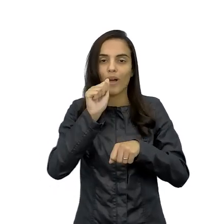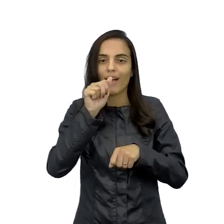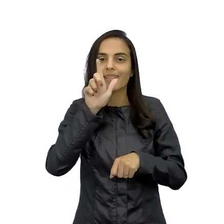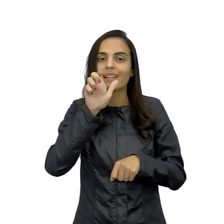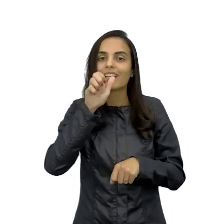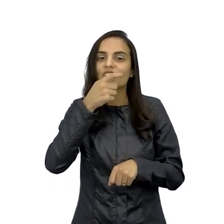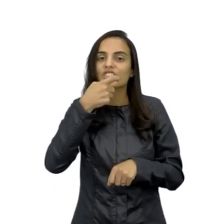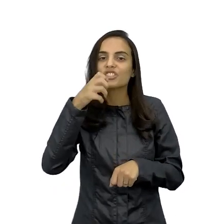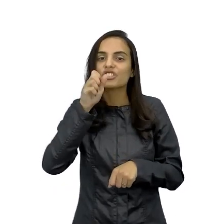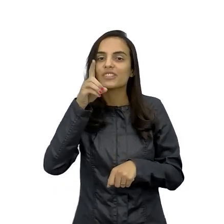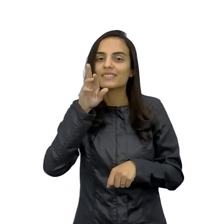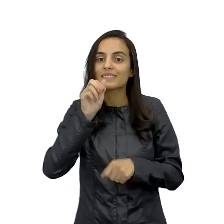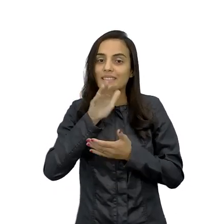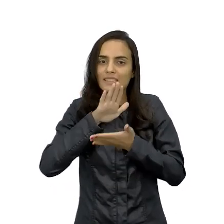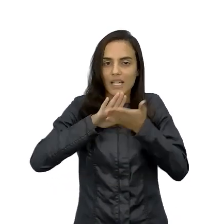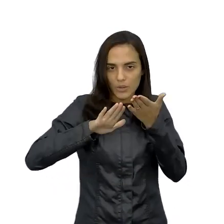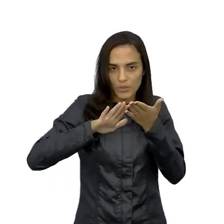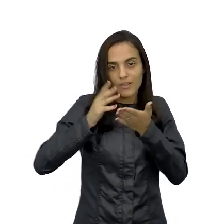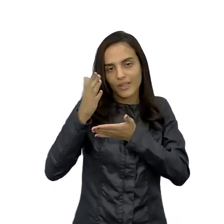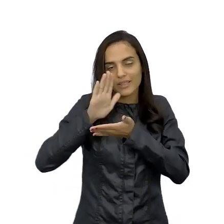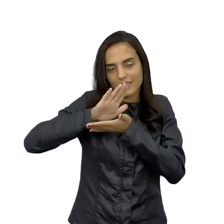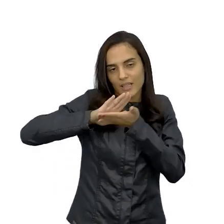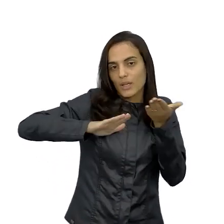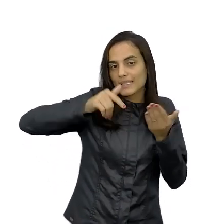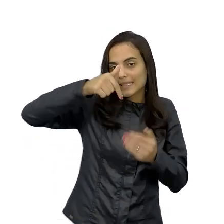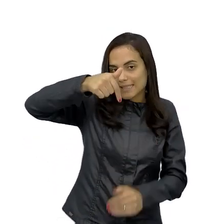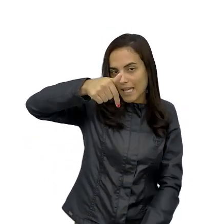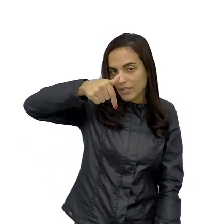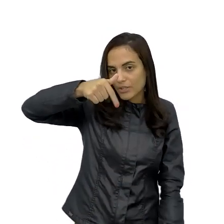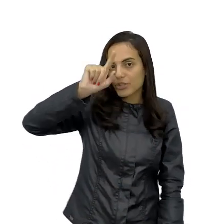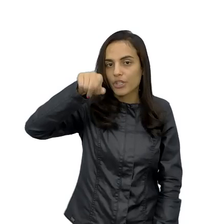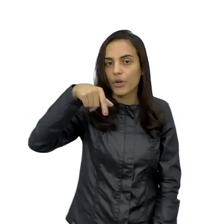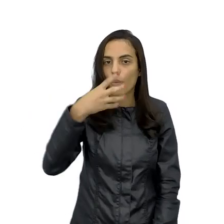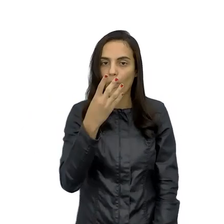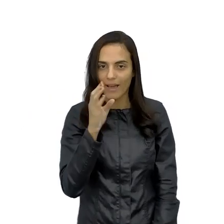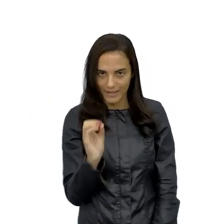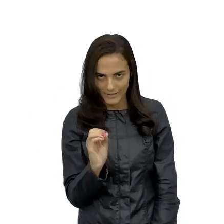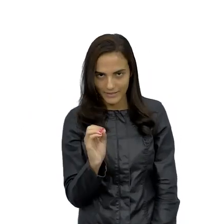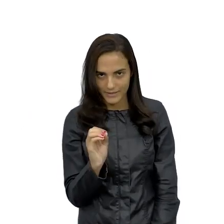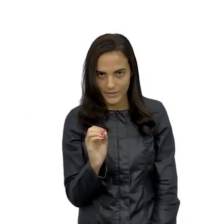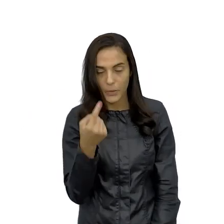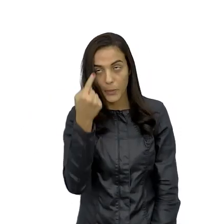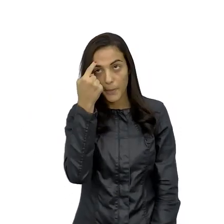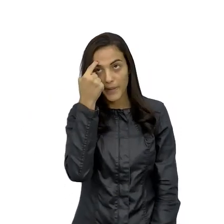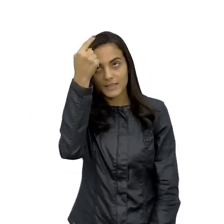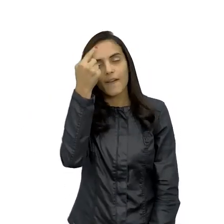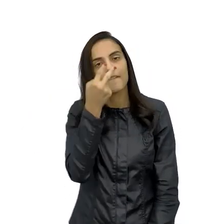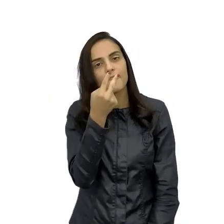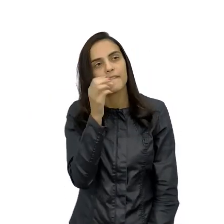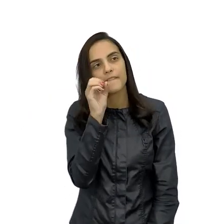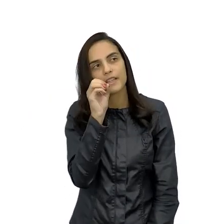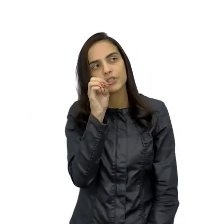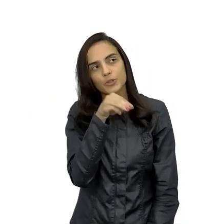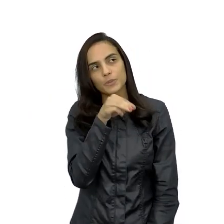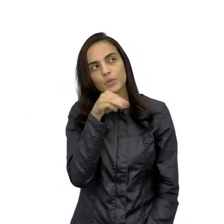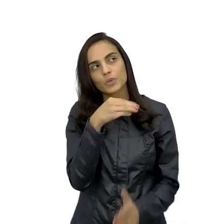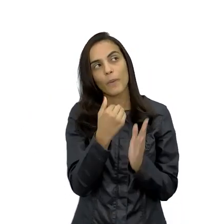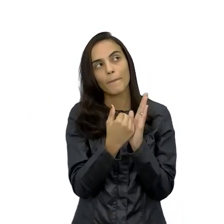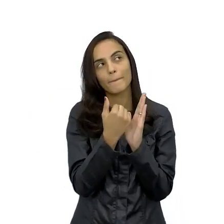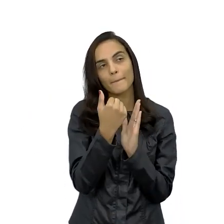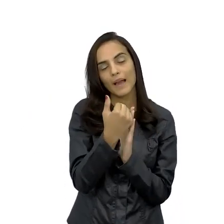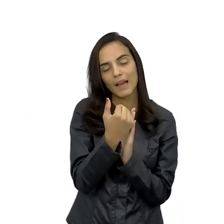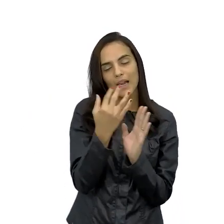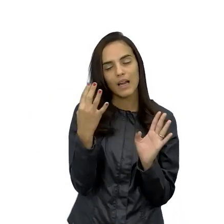Bom, ele saiu às 7 horas e 40. Então, se eu pensar em 20 minutos, né, mais 20